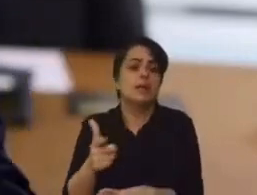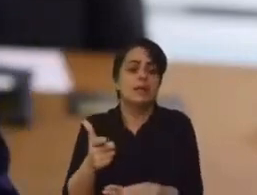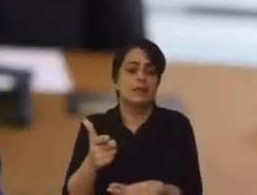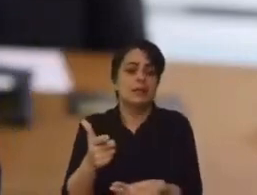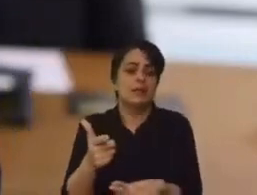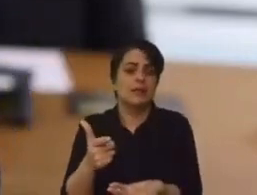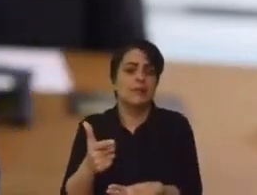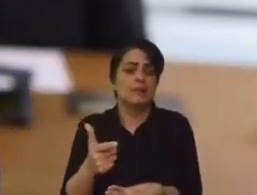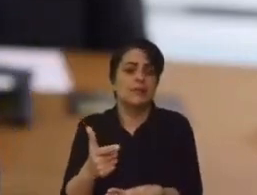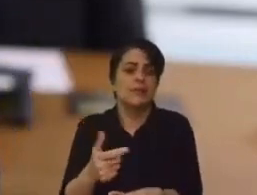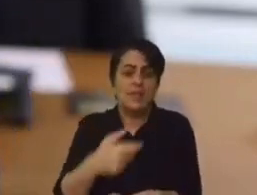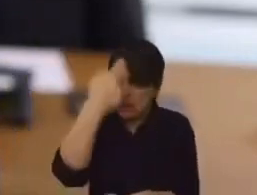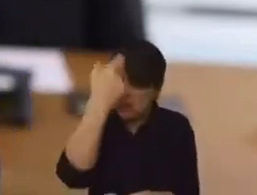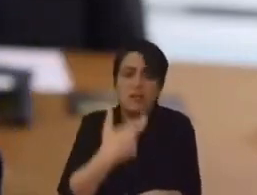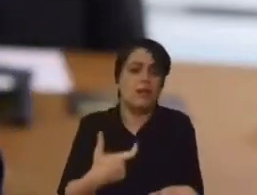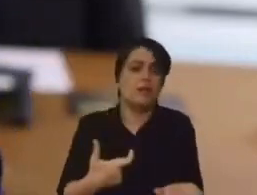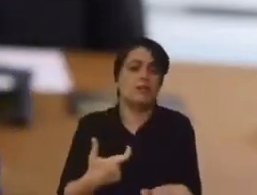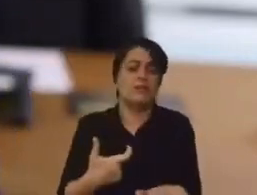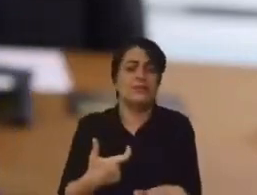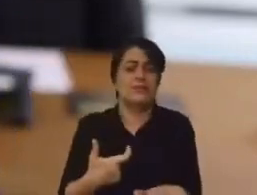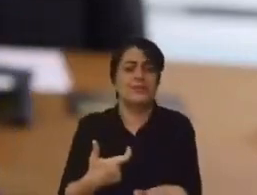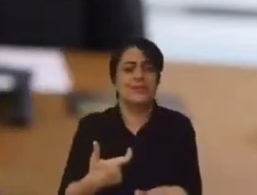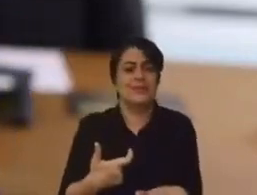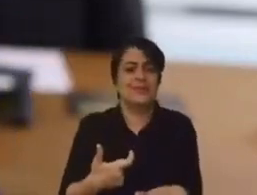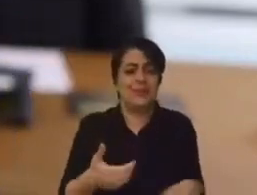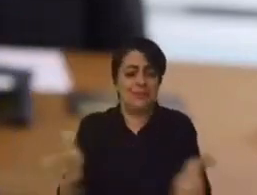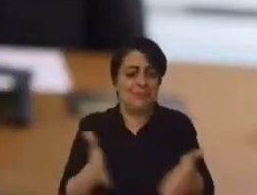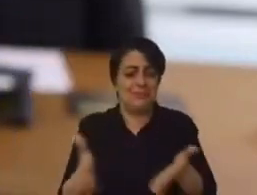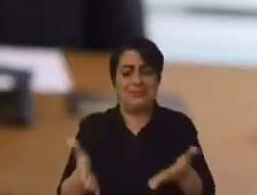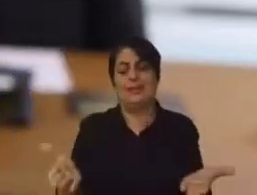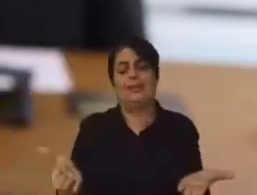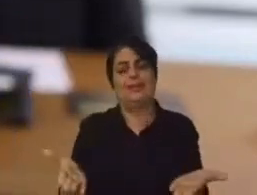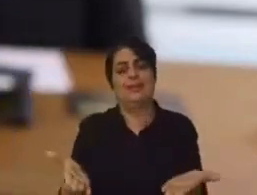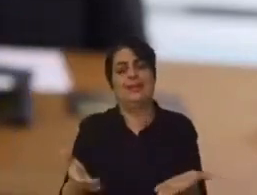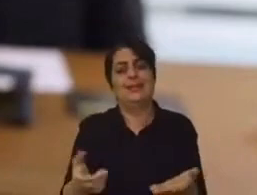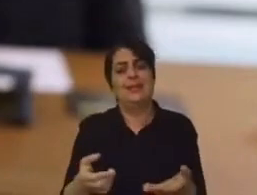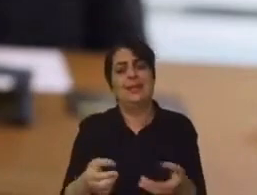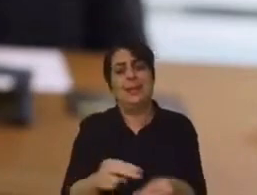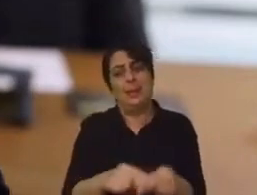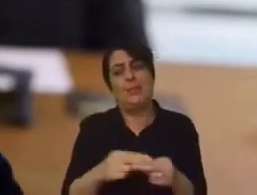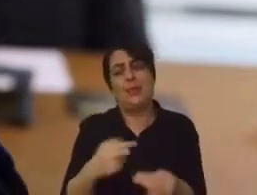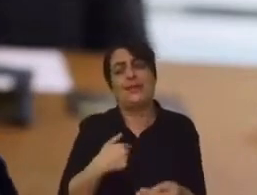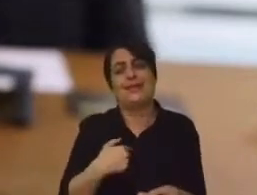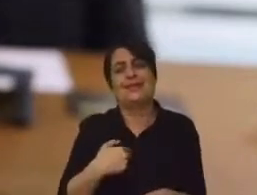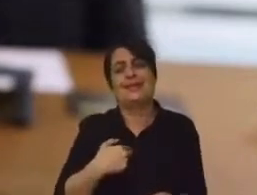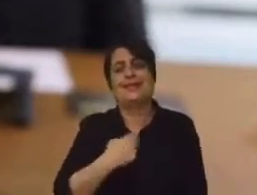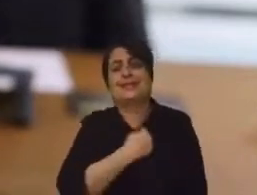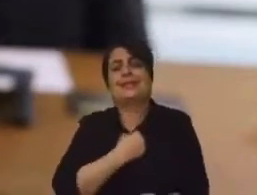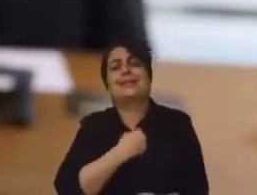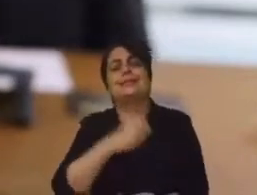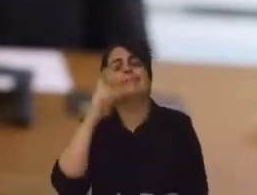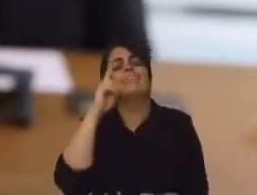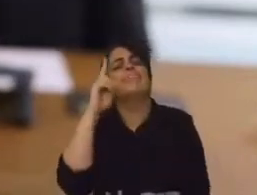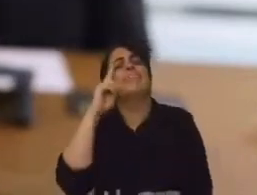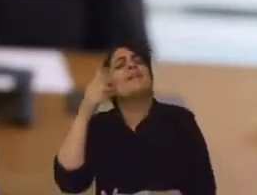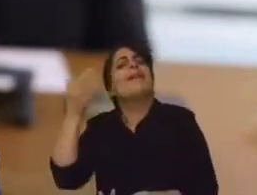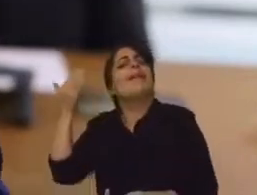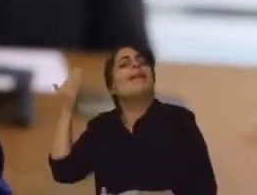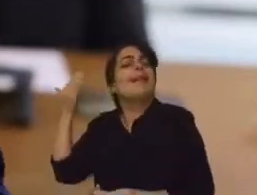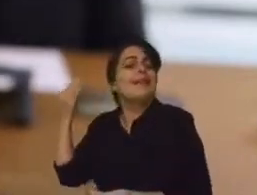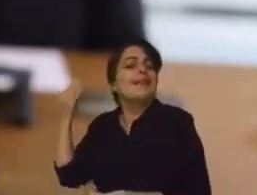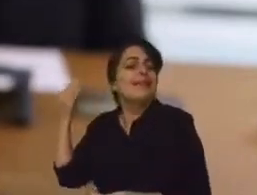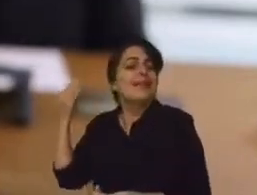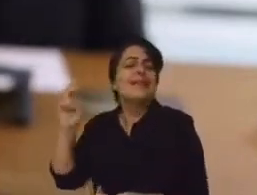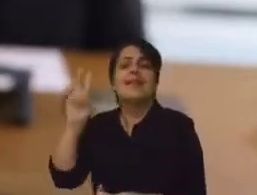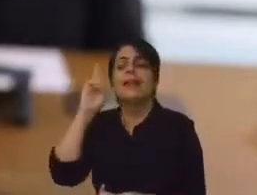Eu não sou criado nessa era. Por isso que às vezes eu sou um pouco saudosista, porque eu tenho saudade de um passado